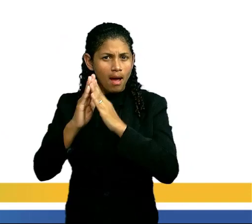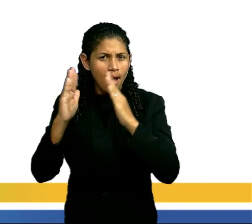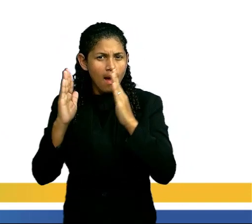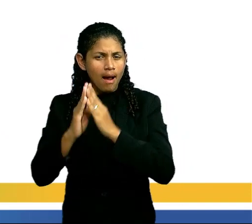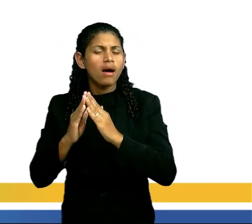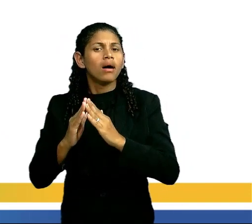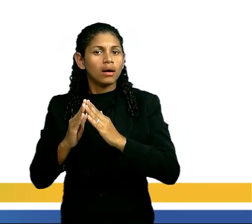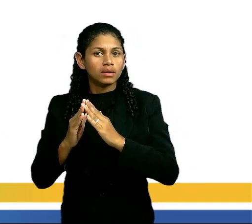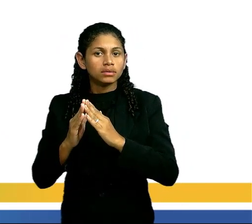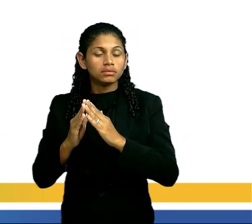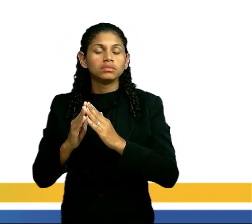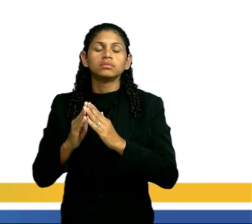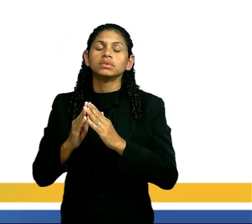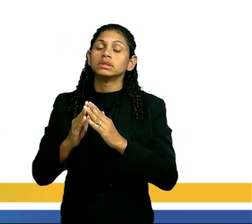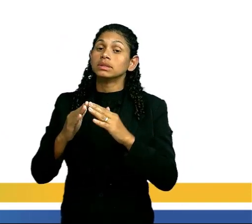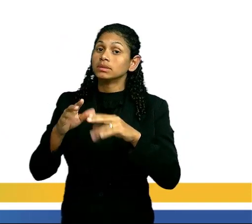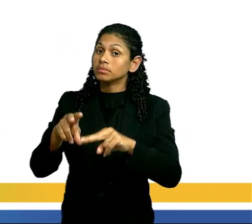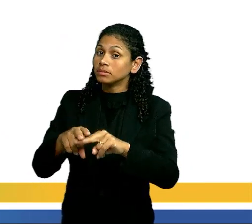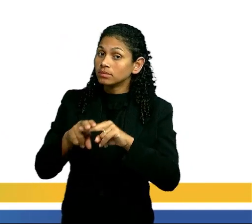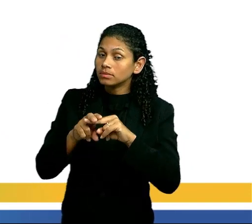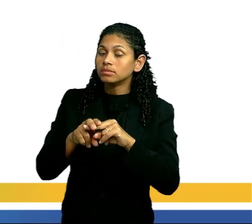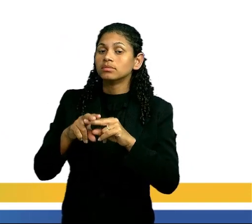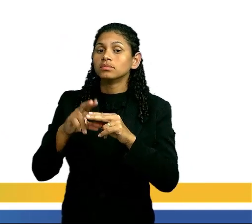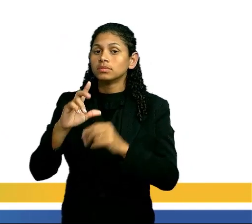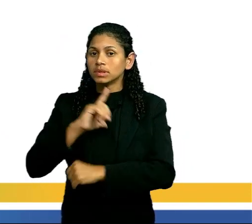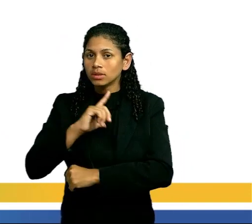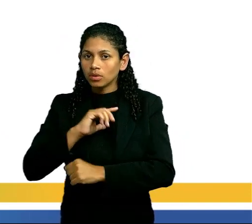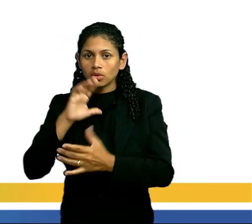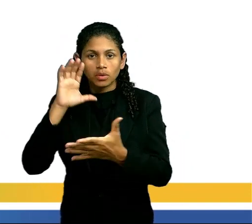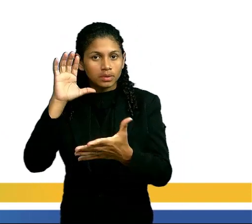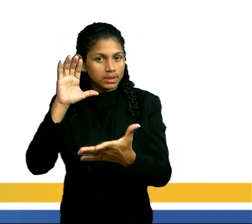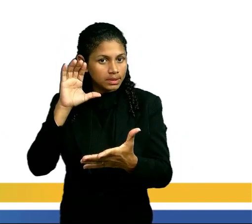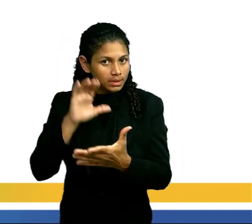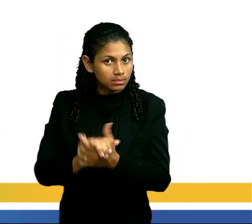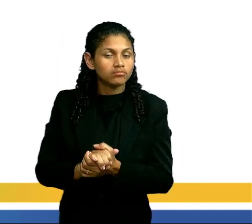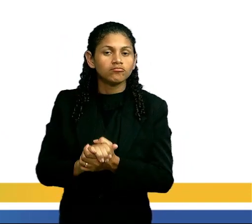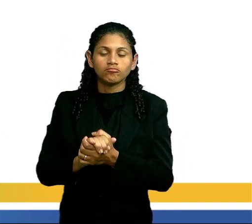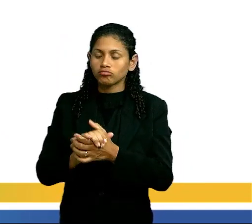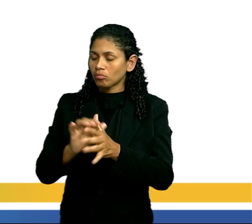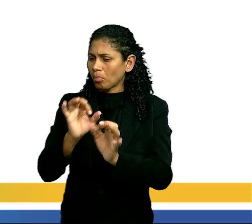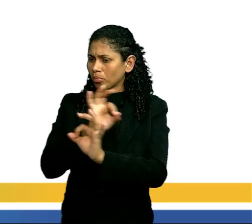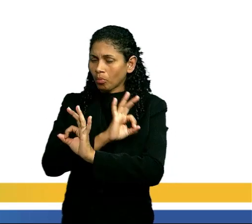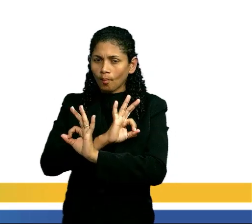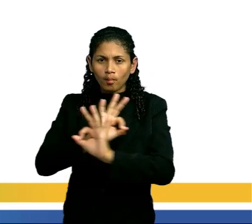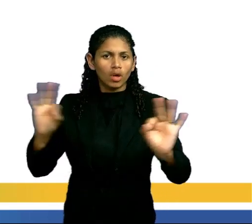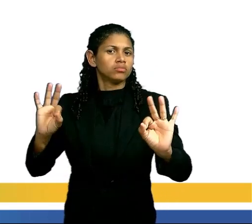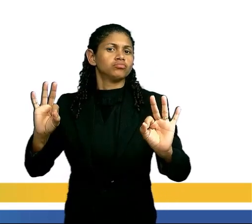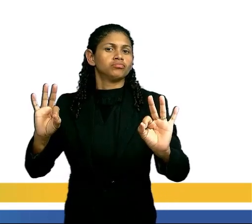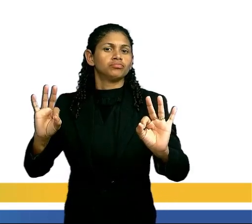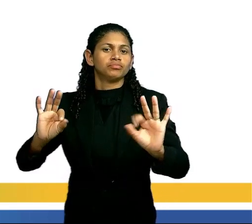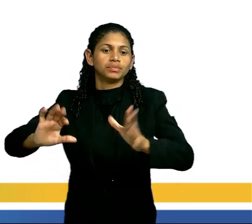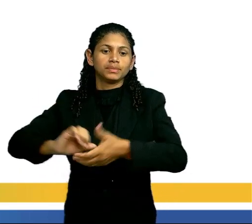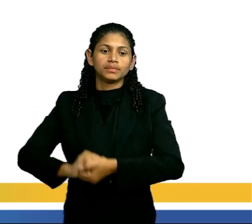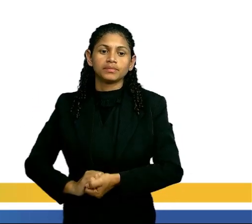perfeito. Em outras palavras, case com um morto. Né? Então nós temos aí